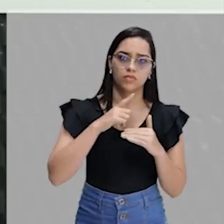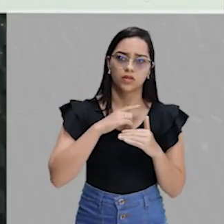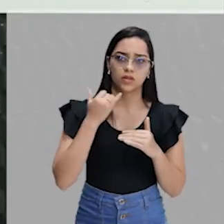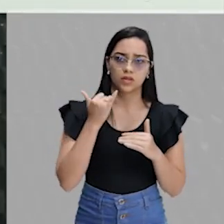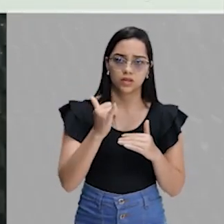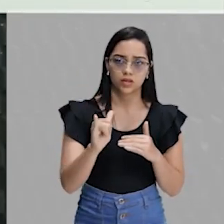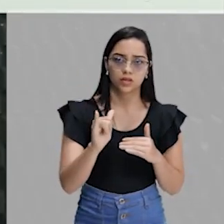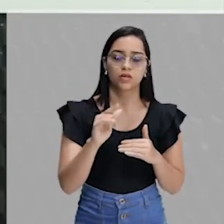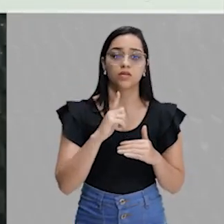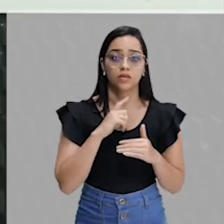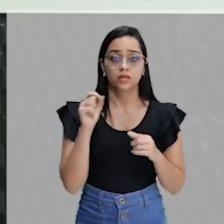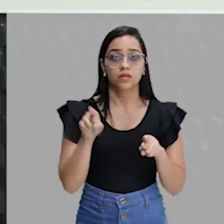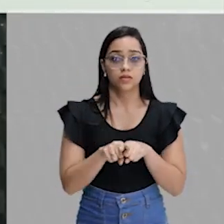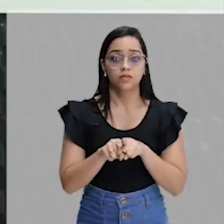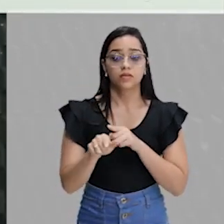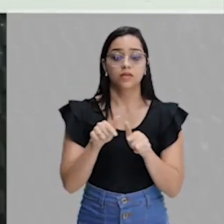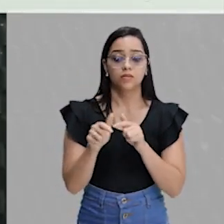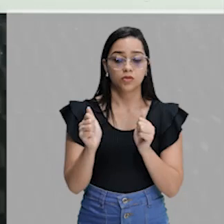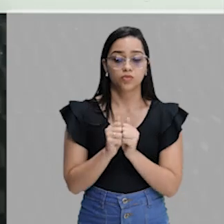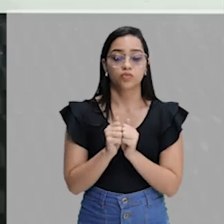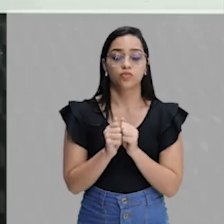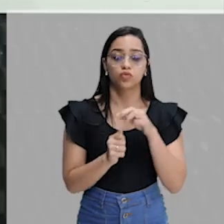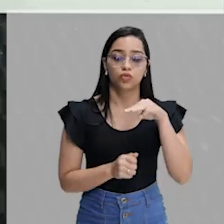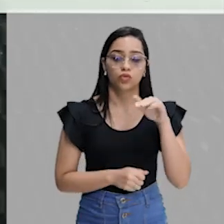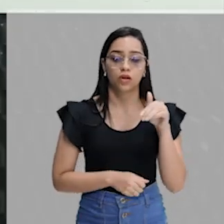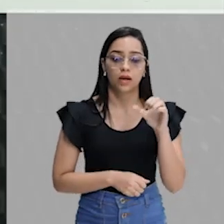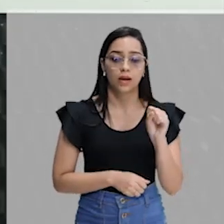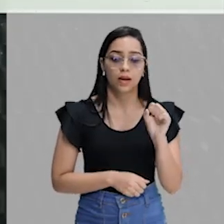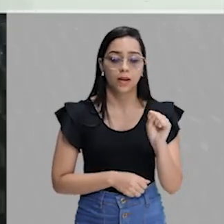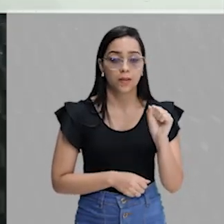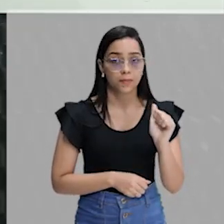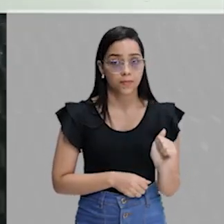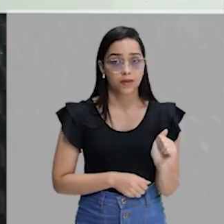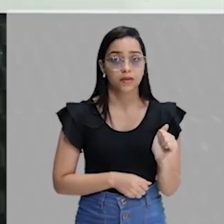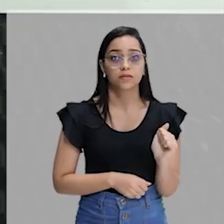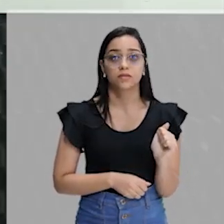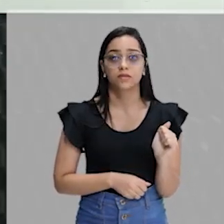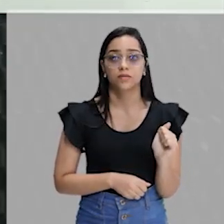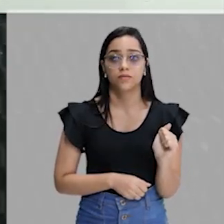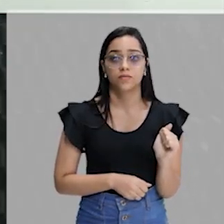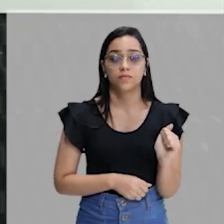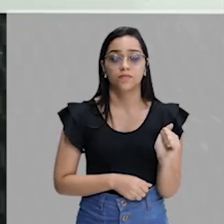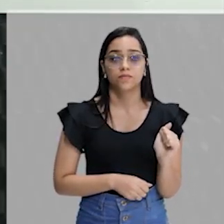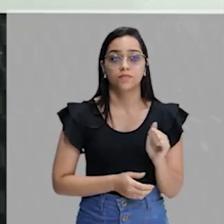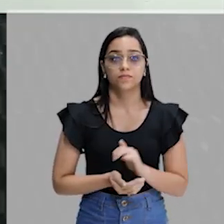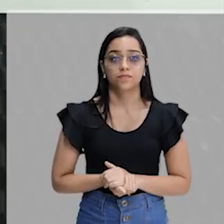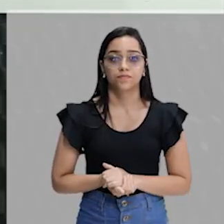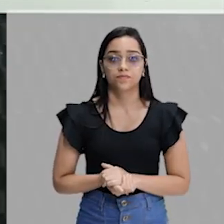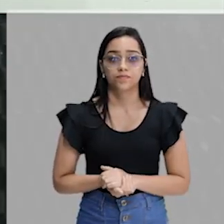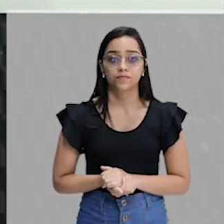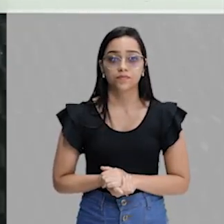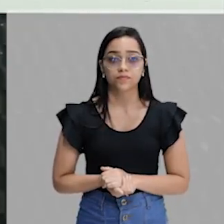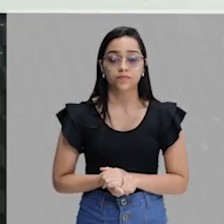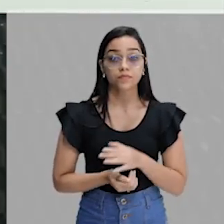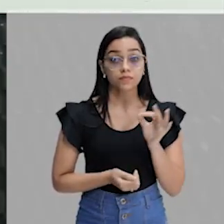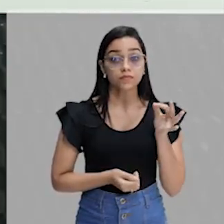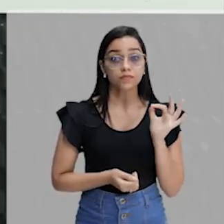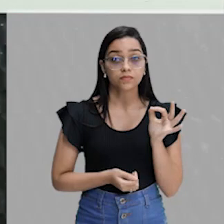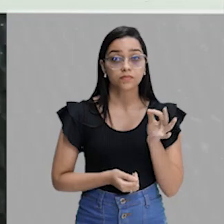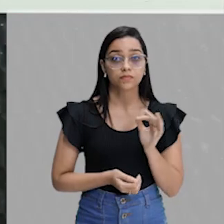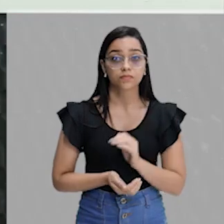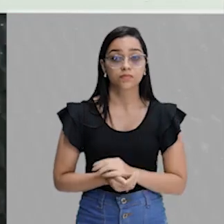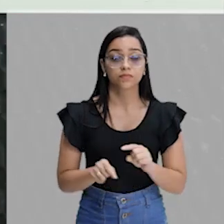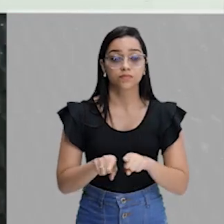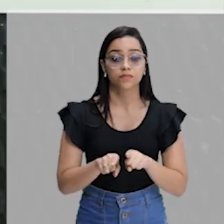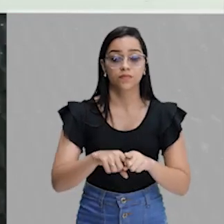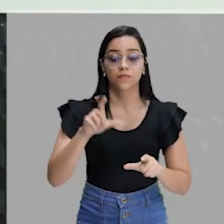potencial, que a energia potencial também trabalha com as massas, certo? A energia potencial gravitacional também trabalha com massa, certo?